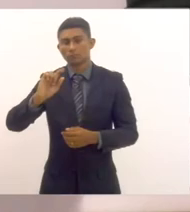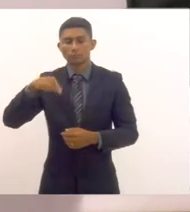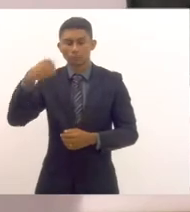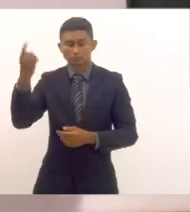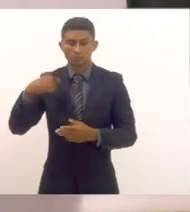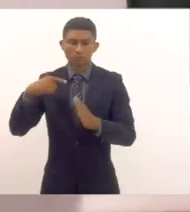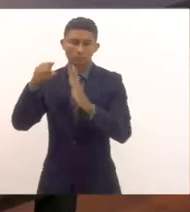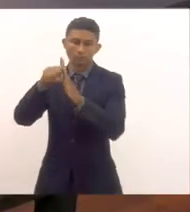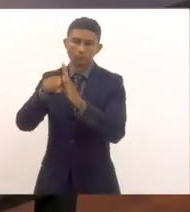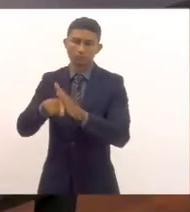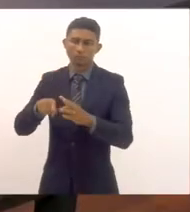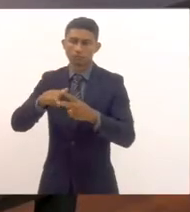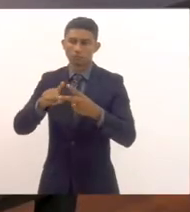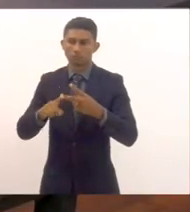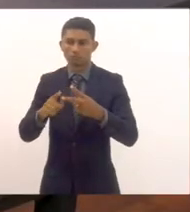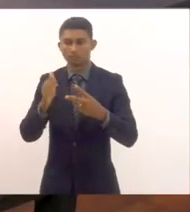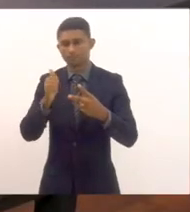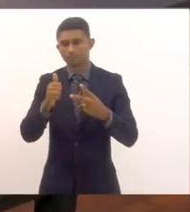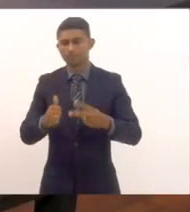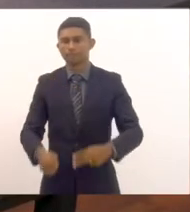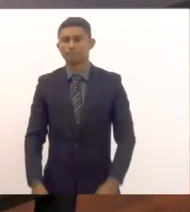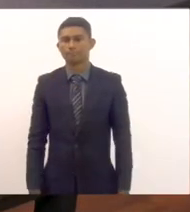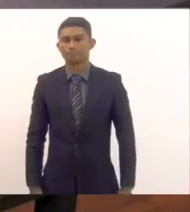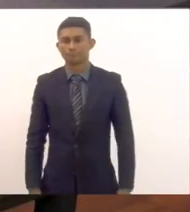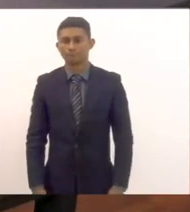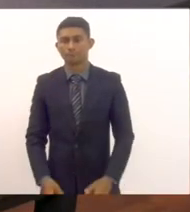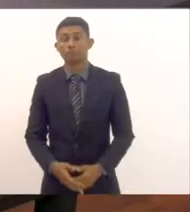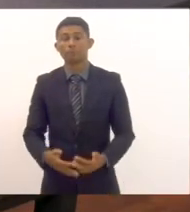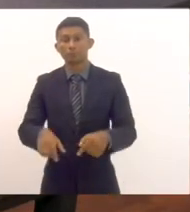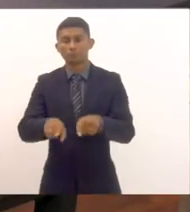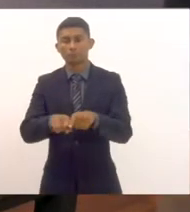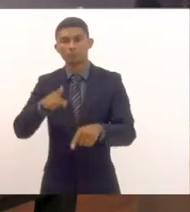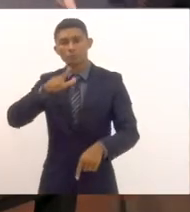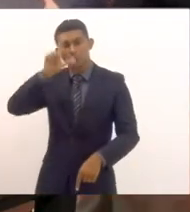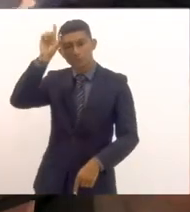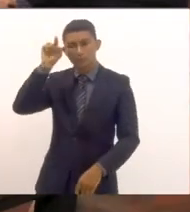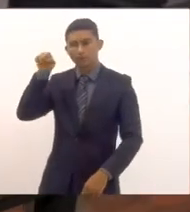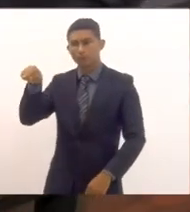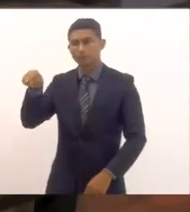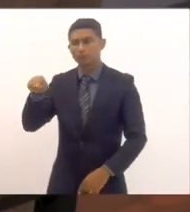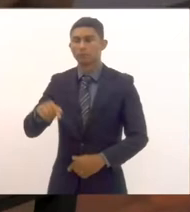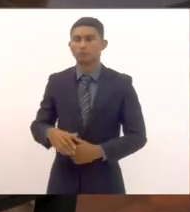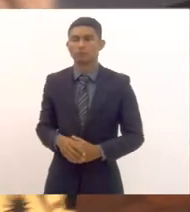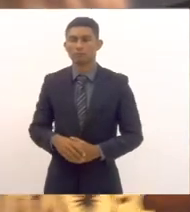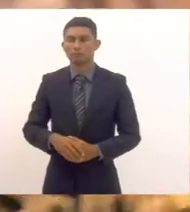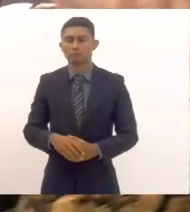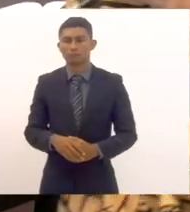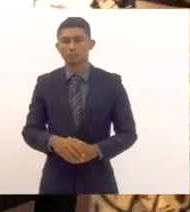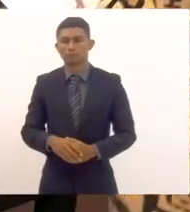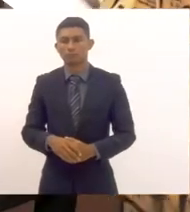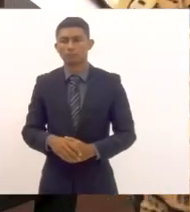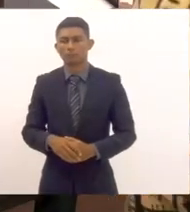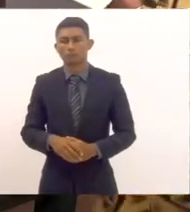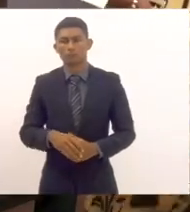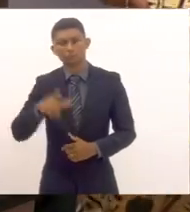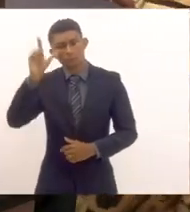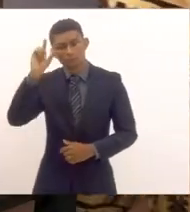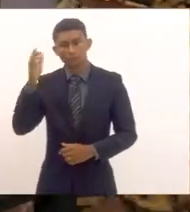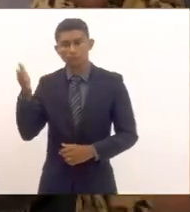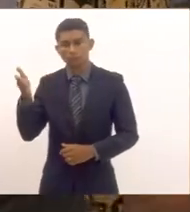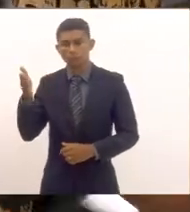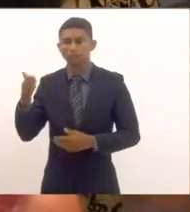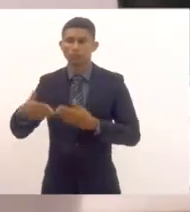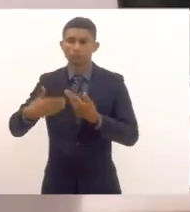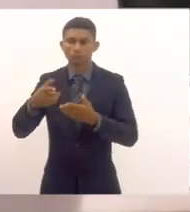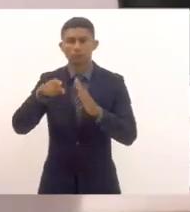perguntas a fazer e depois tem o Deputado Luiz Paulo também eu passo depois da Rafaela pastores pode depois eu faço